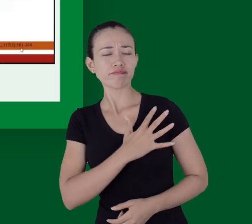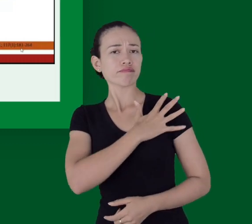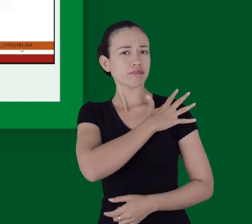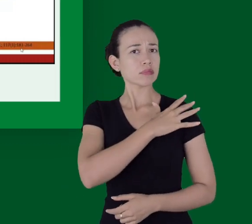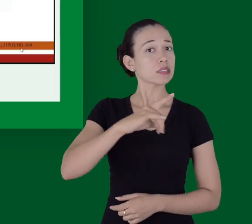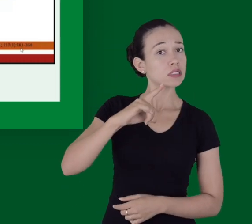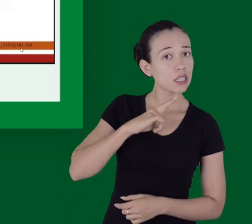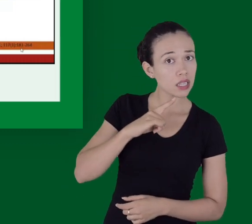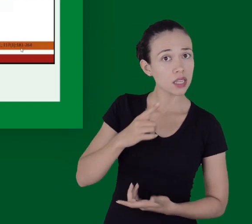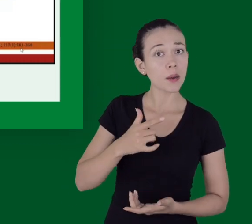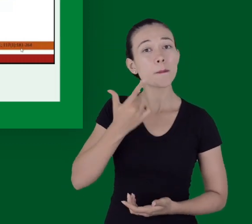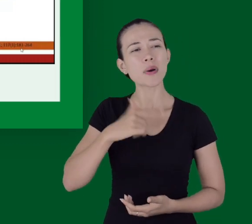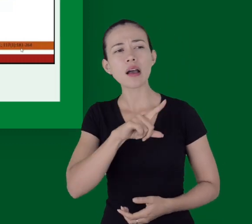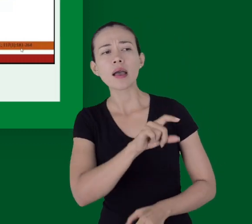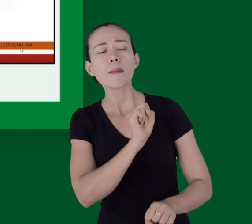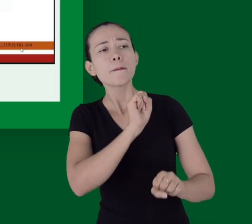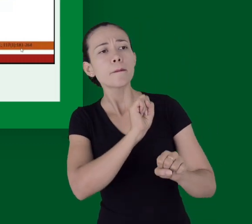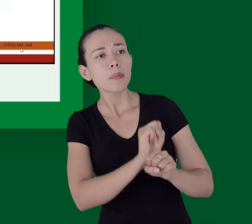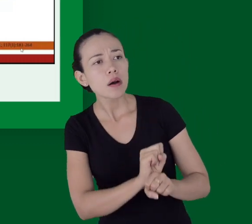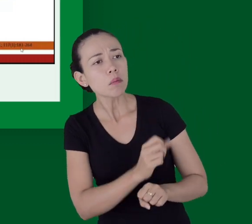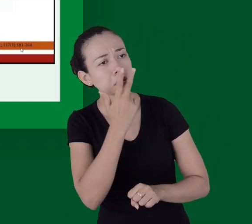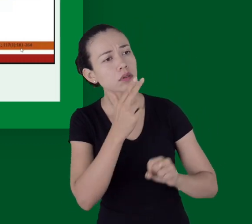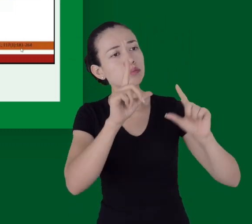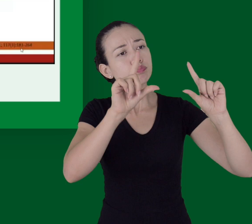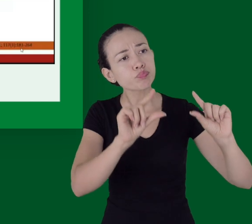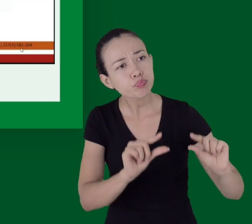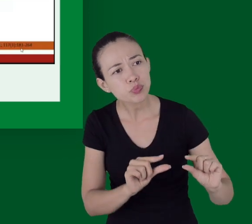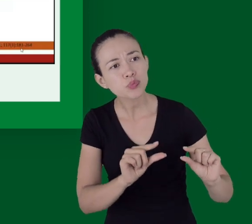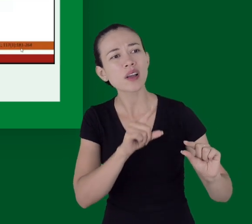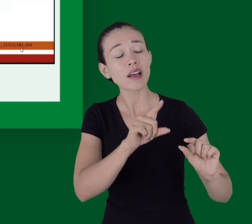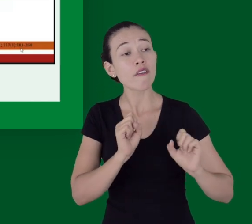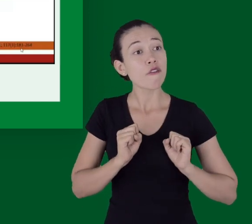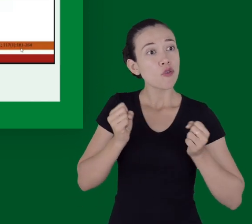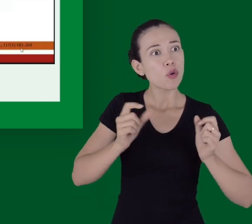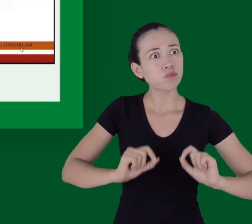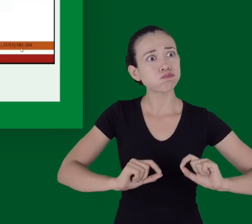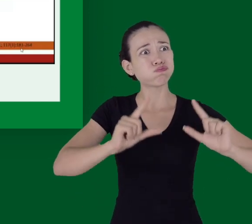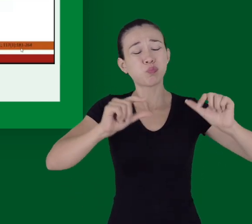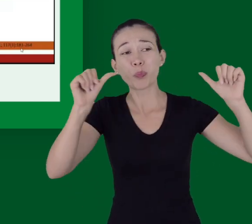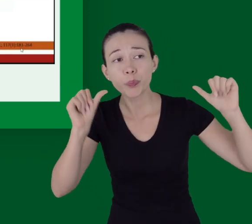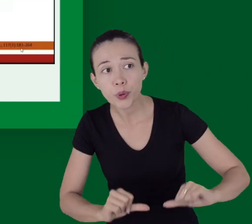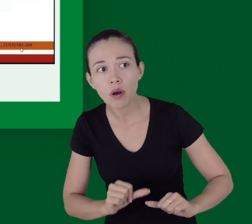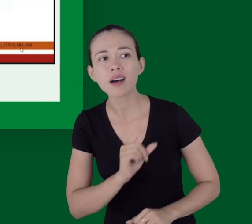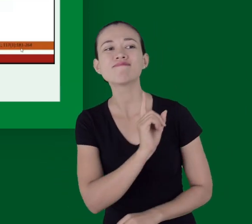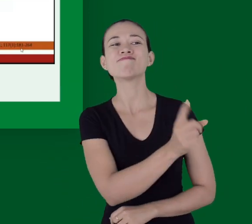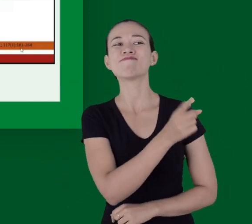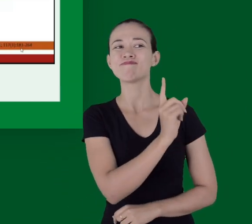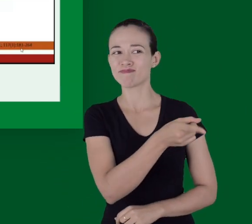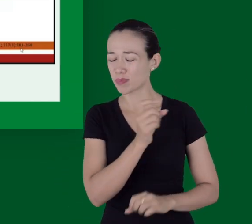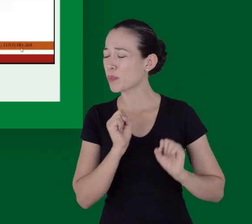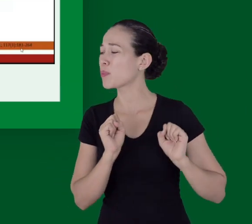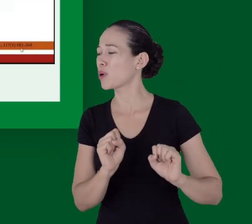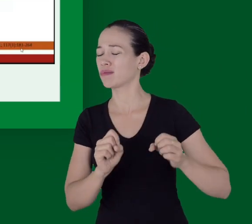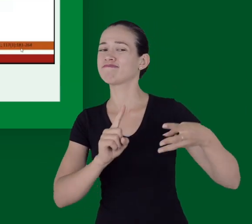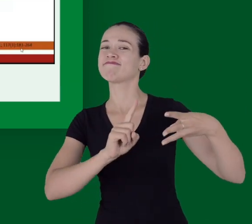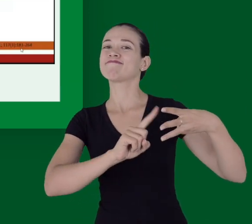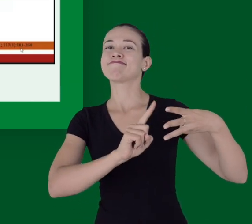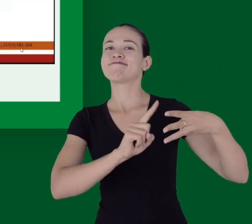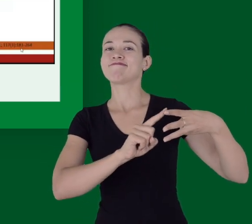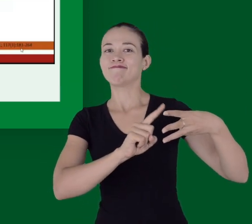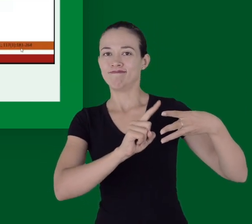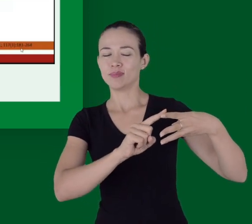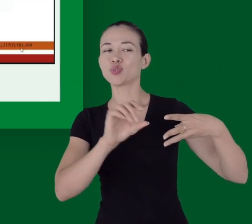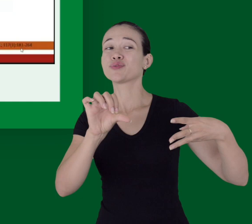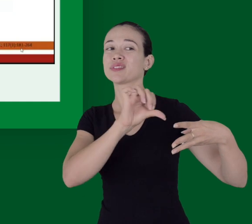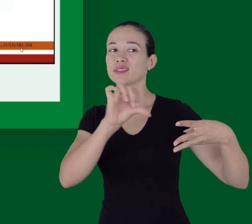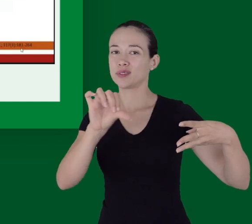ela irradia desse jeito, ela melhora com repouso, ela piora com esforço, ela tem todas as características. Então, normalmente,